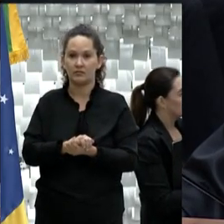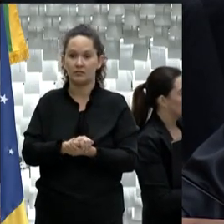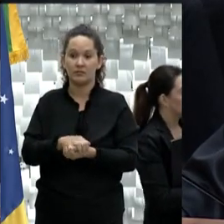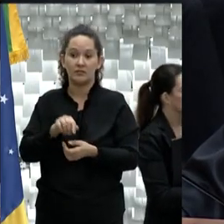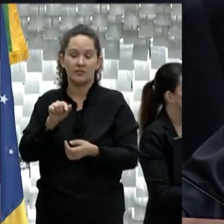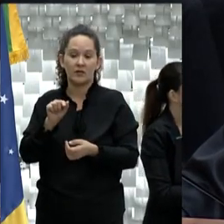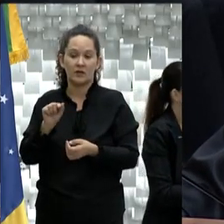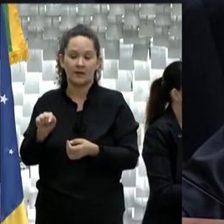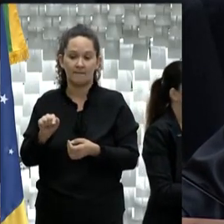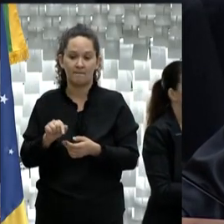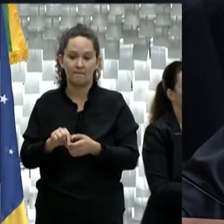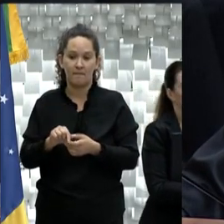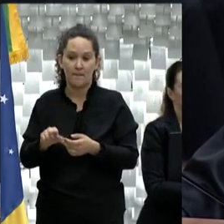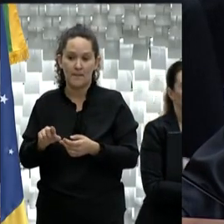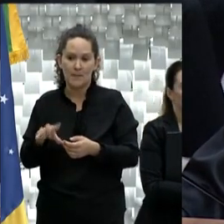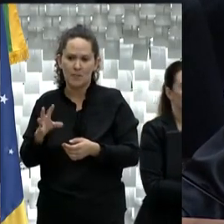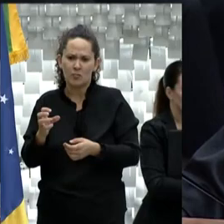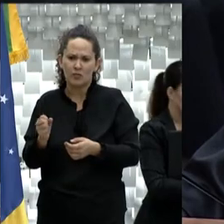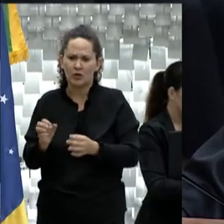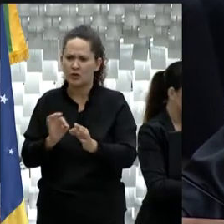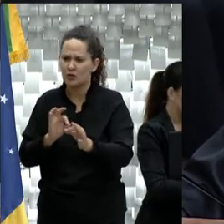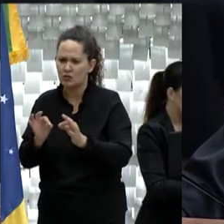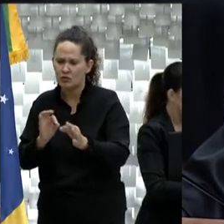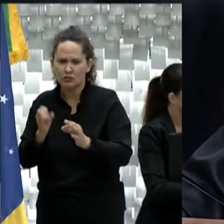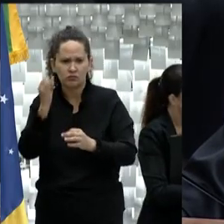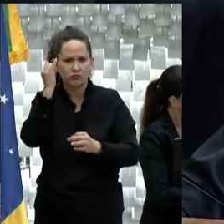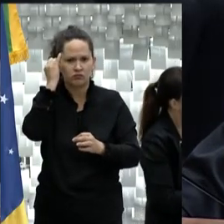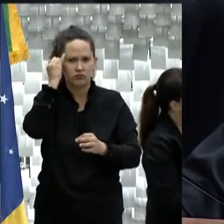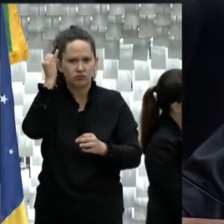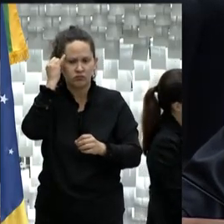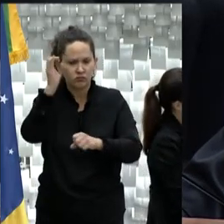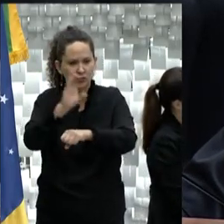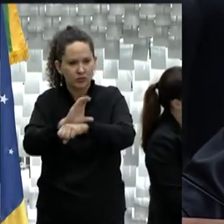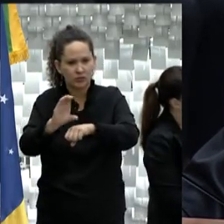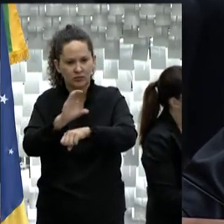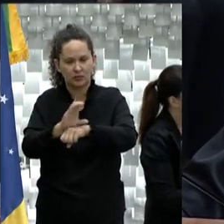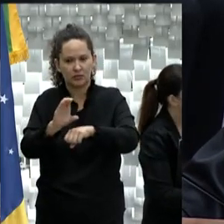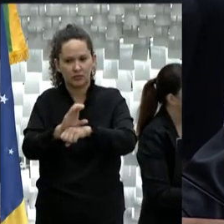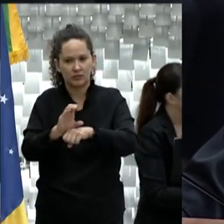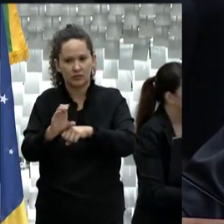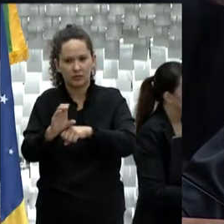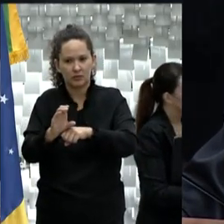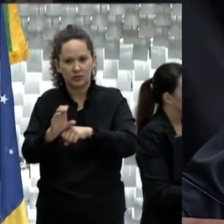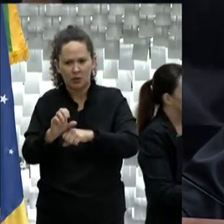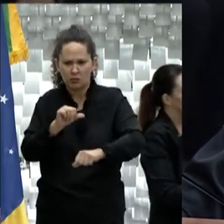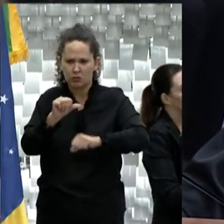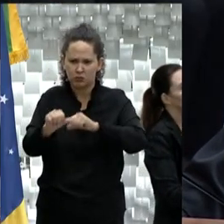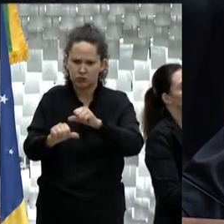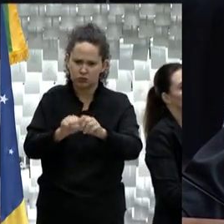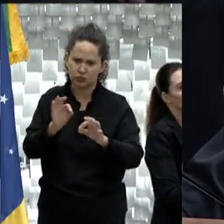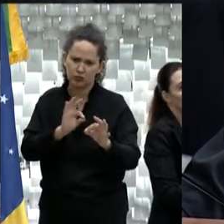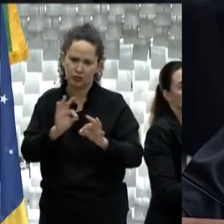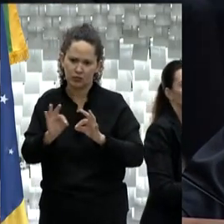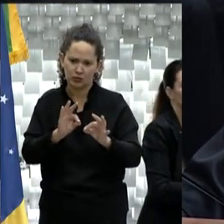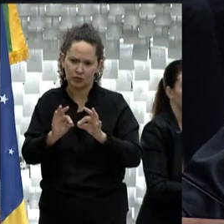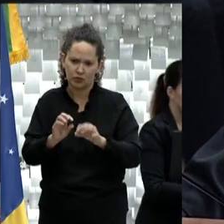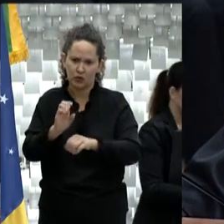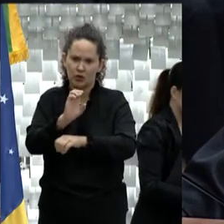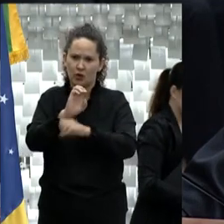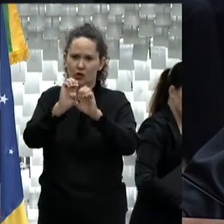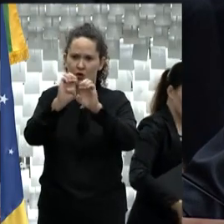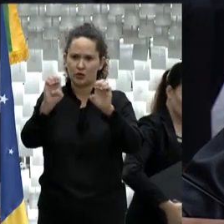Ali, tomava forma a ideia do Constituinte de reordenação da